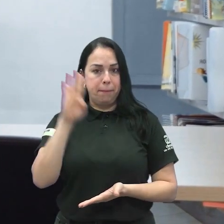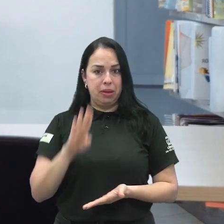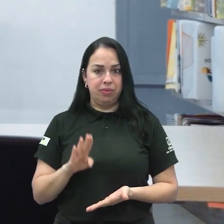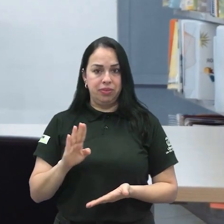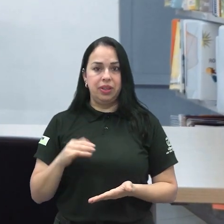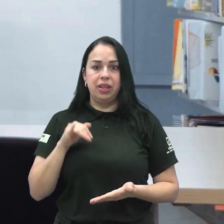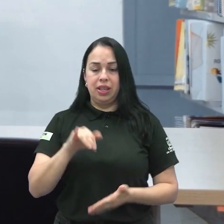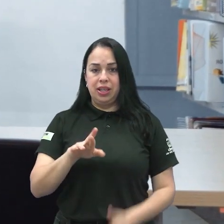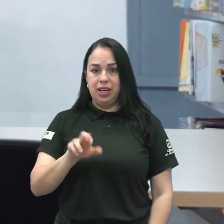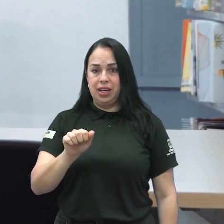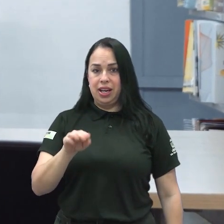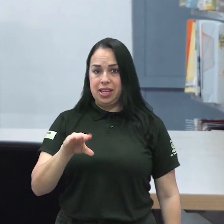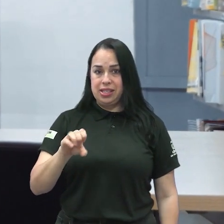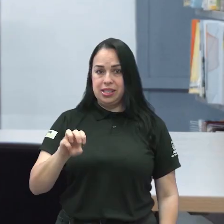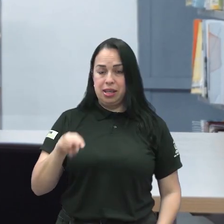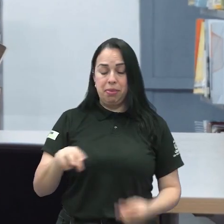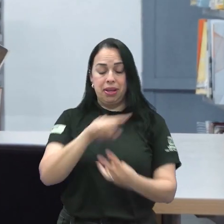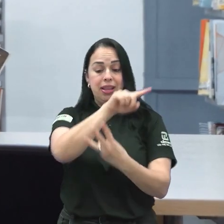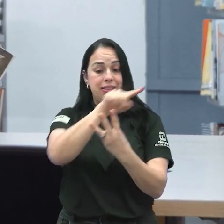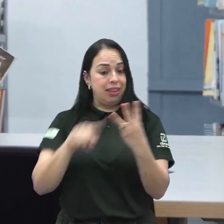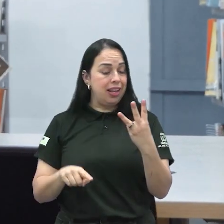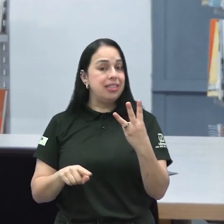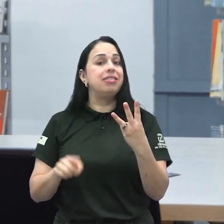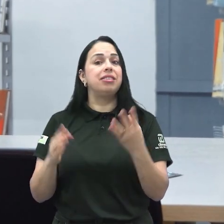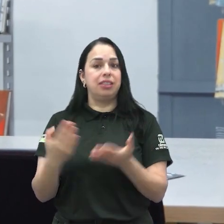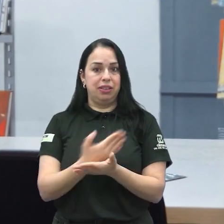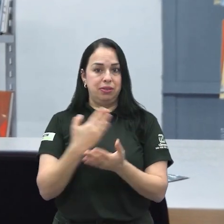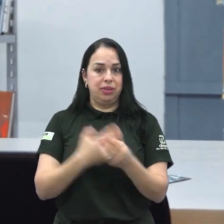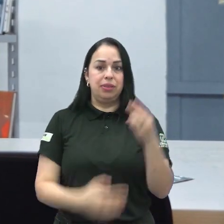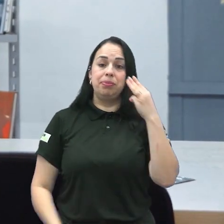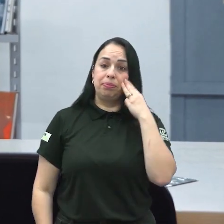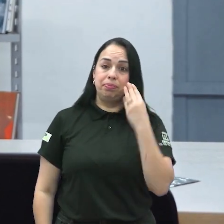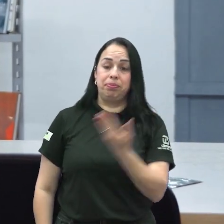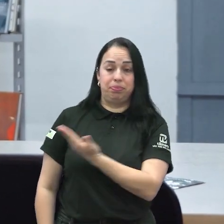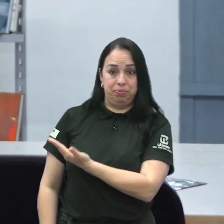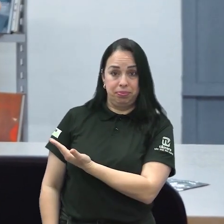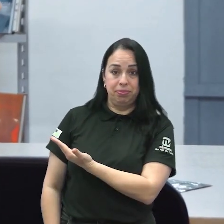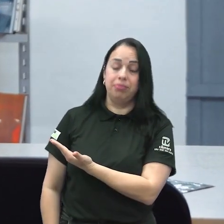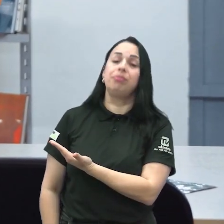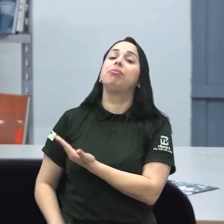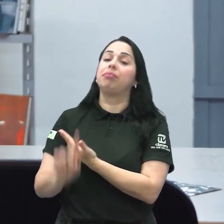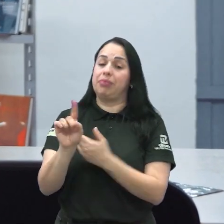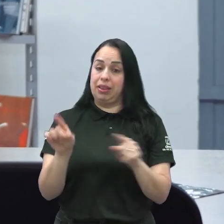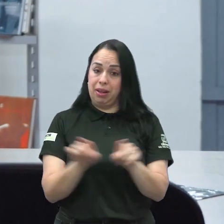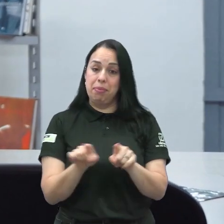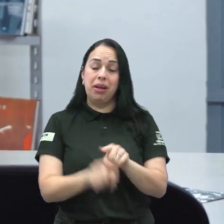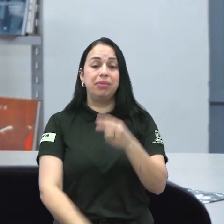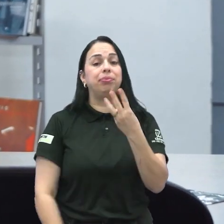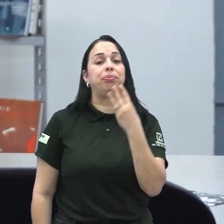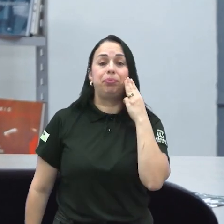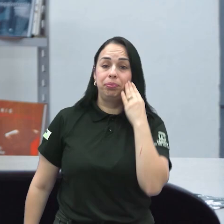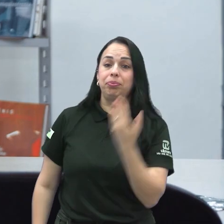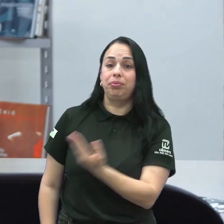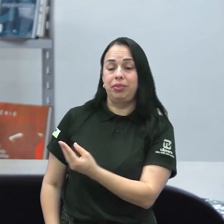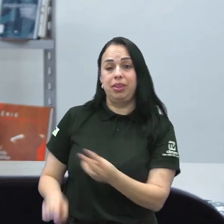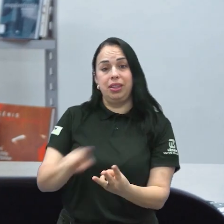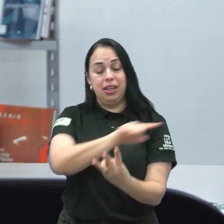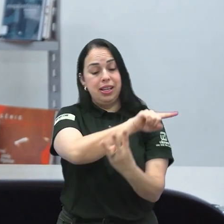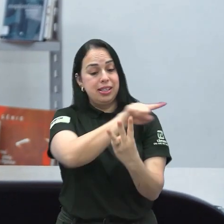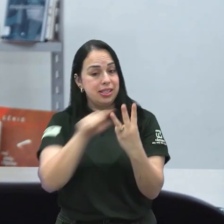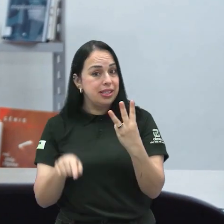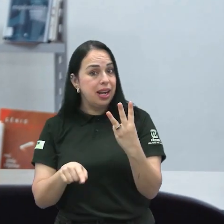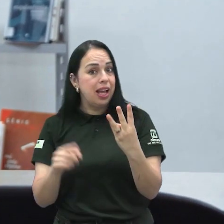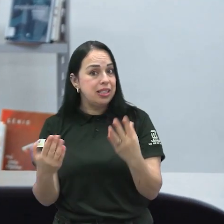faz parte da trilogia Indianistas, junto com Ubirajara e também O Guarani. Esses